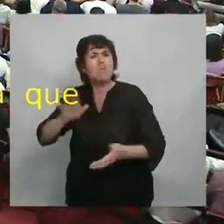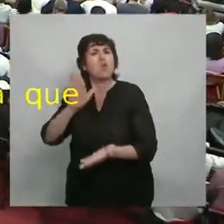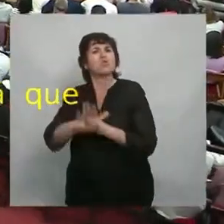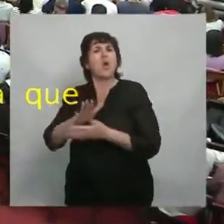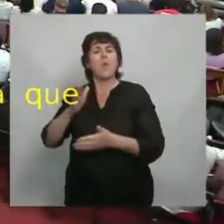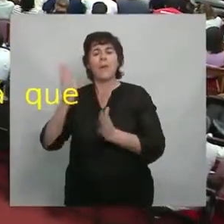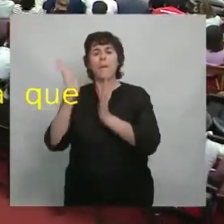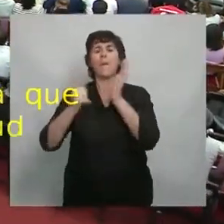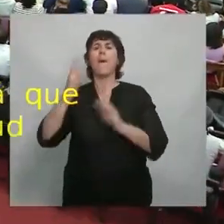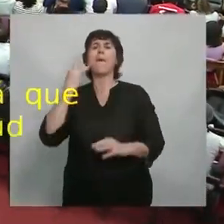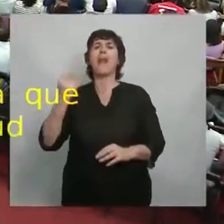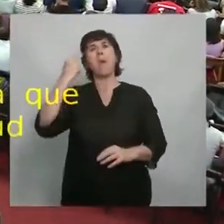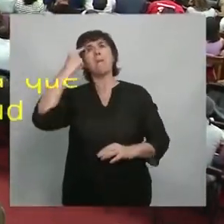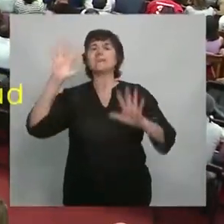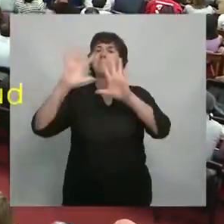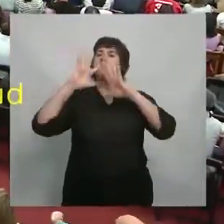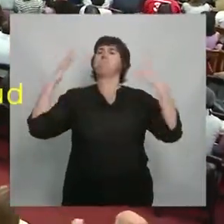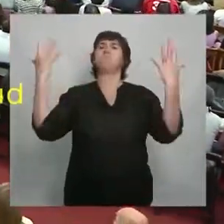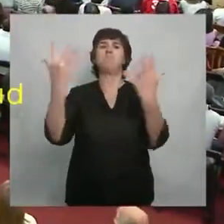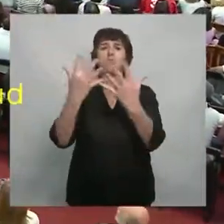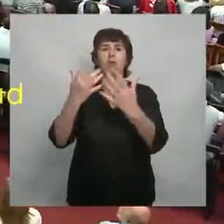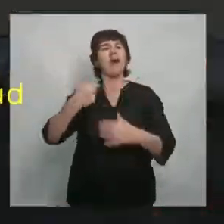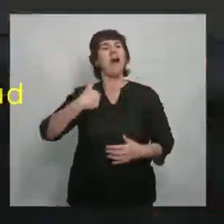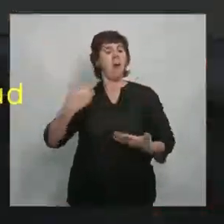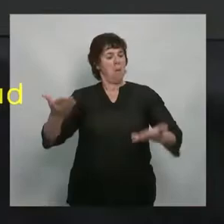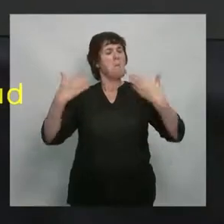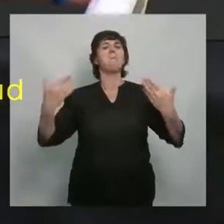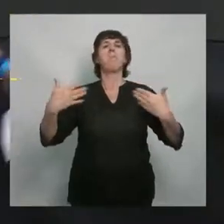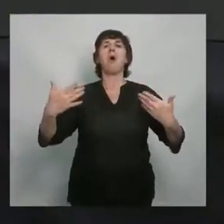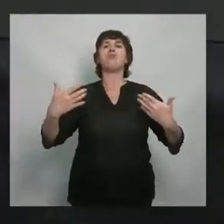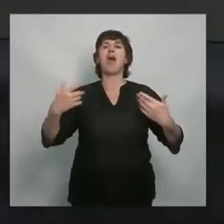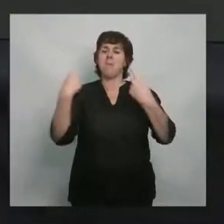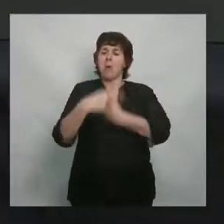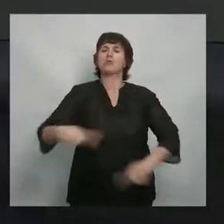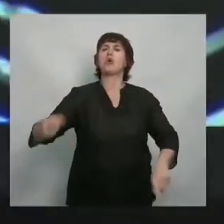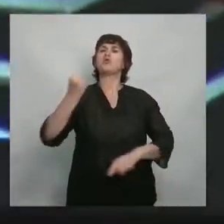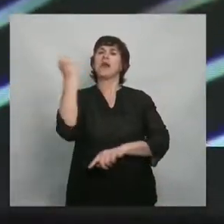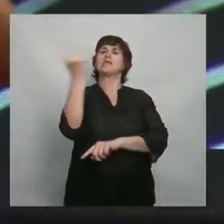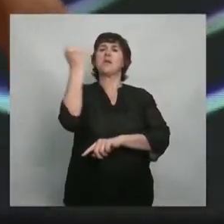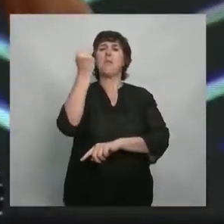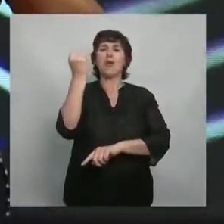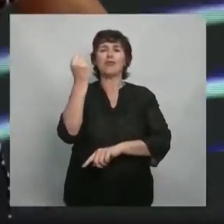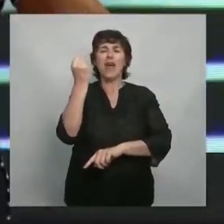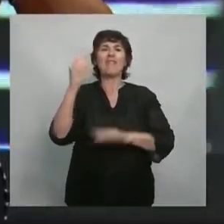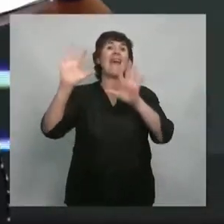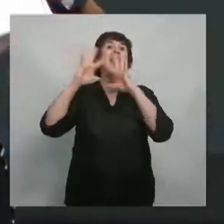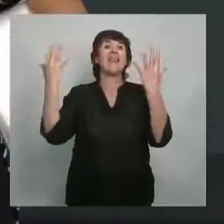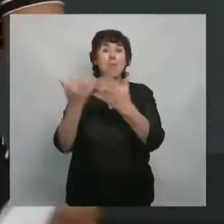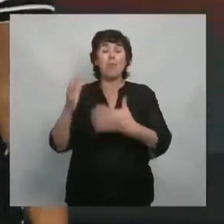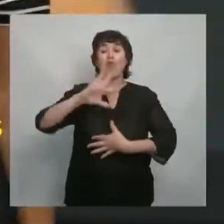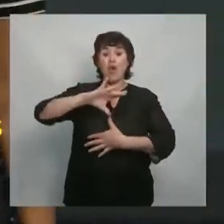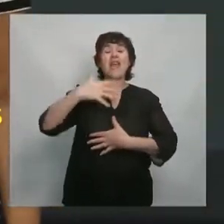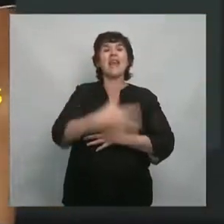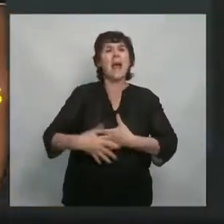de privilégios que as pessoas brancas têm no mundo, nas Américas, e que precisam rever o seu